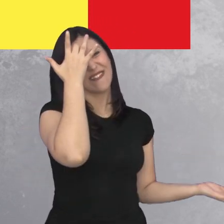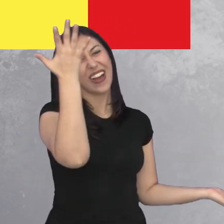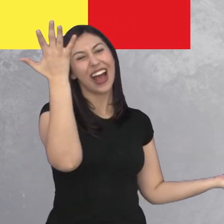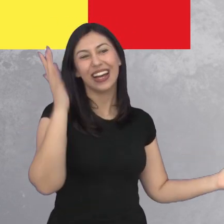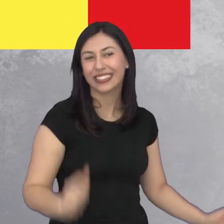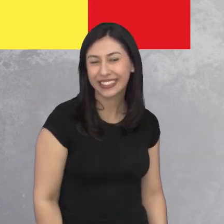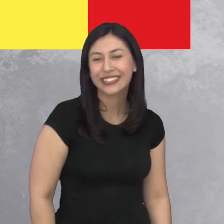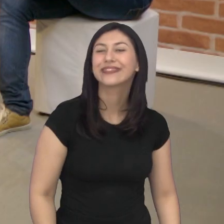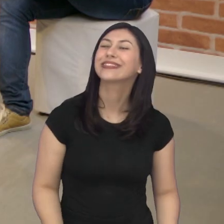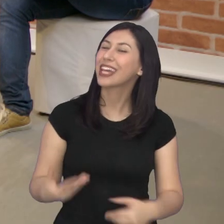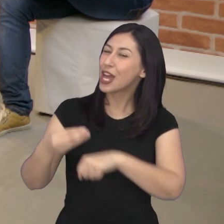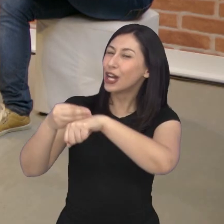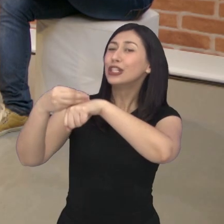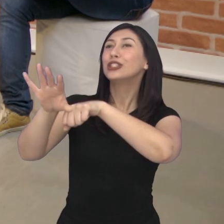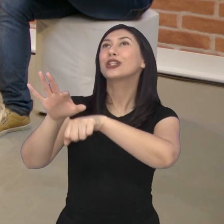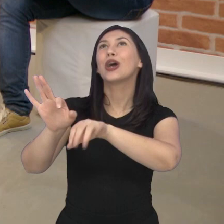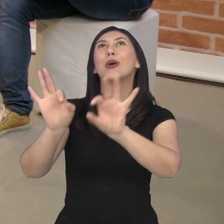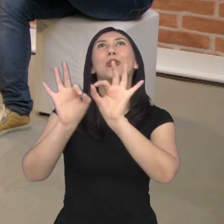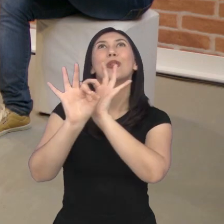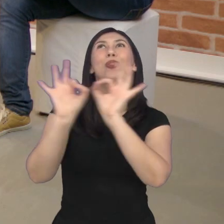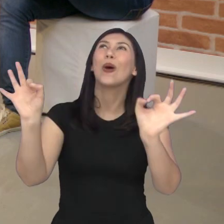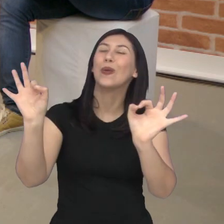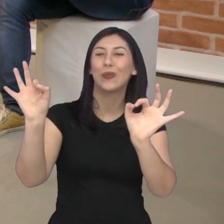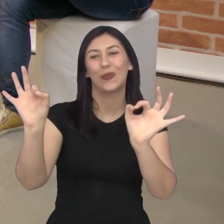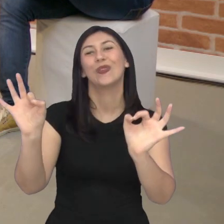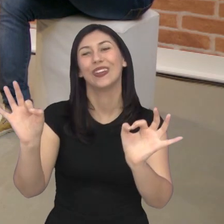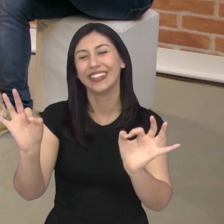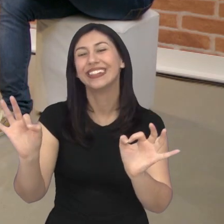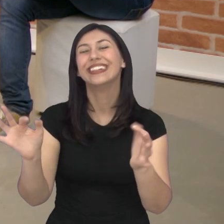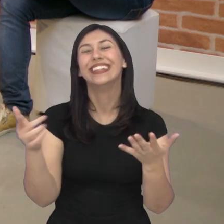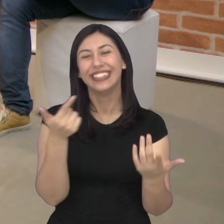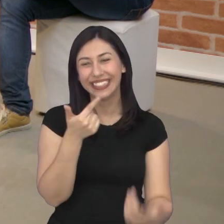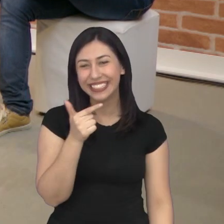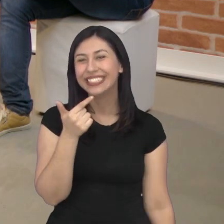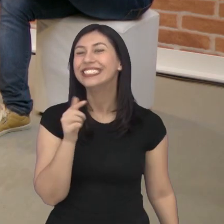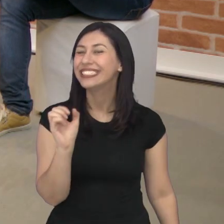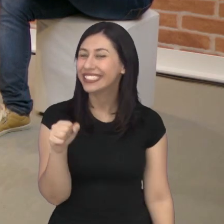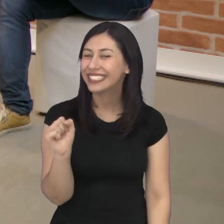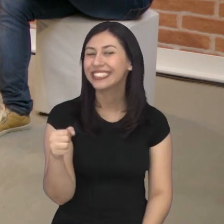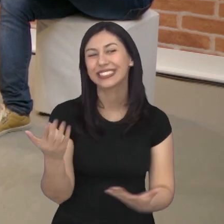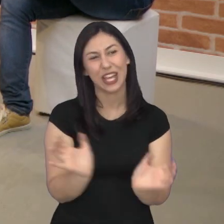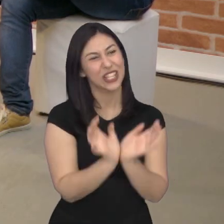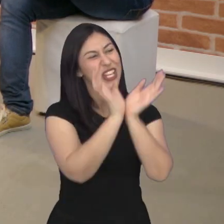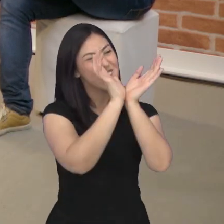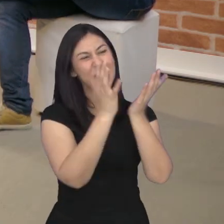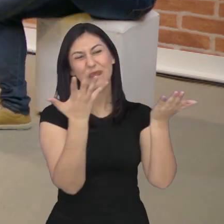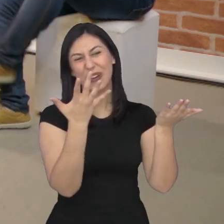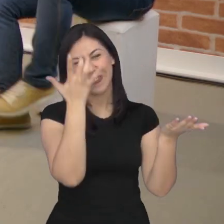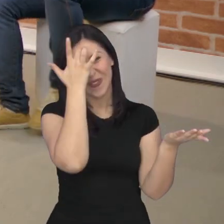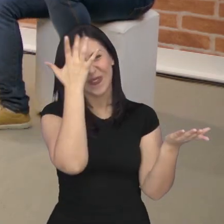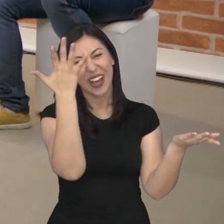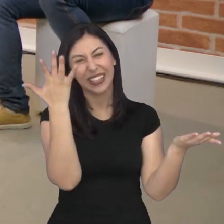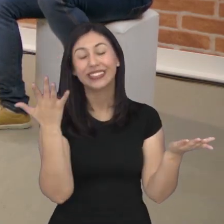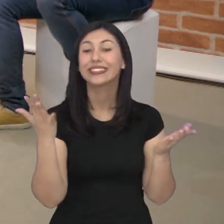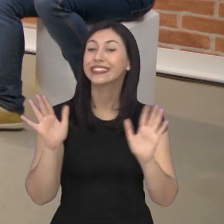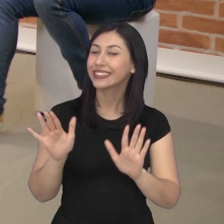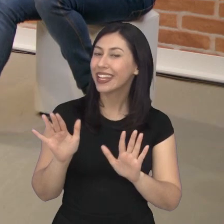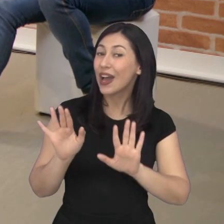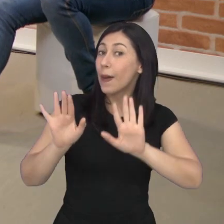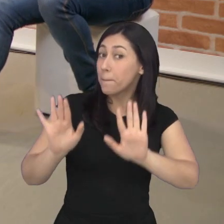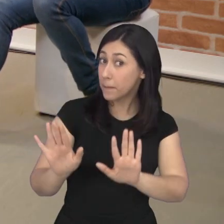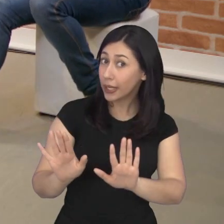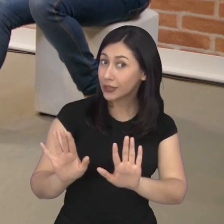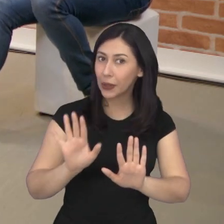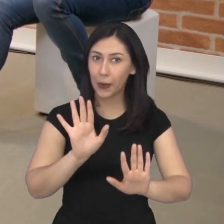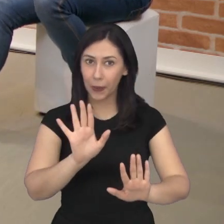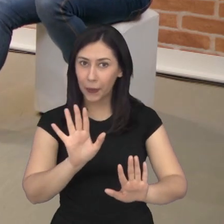fica fácil. Caraca, Teria uma é. dessa, Essa né? foi uma dica de pai, É, né? a da Copa, na hora que eu falei, ó, se der a dica da Copa... Essa foi uma todo mundo vai dica de saber. pai. Ó, Vamos mas